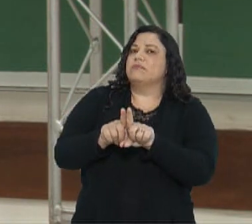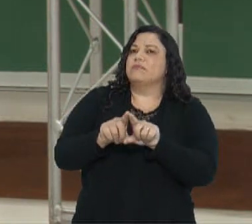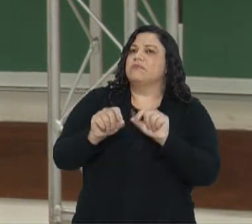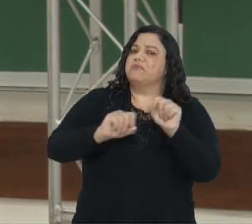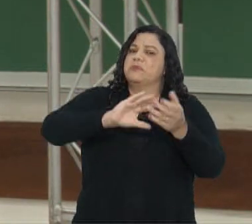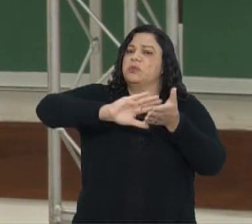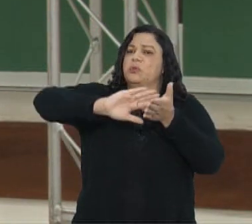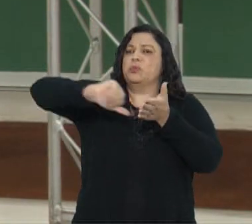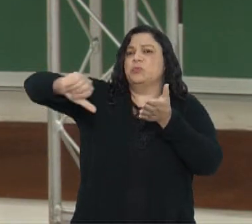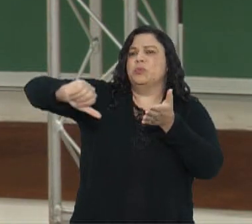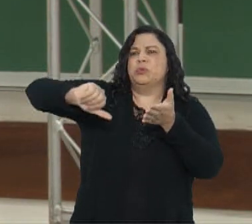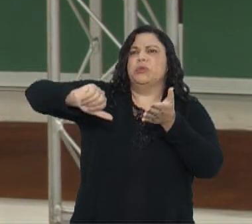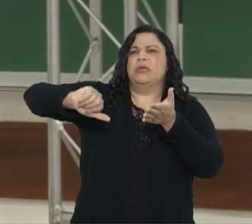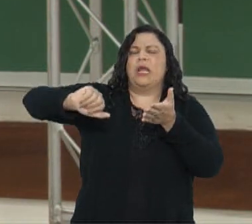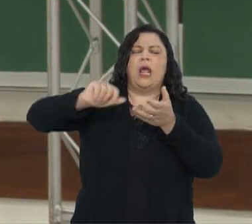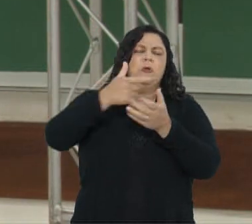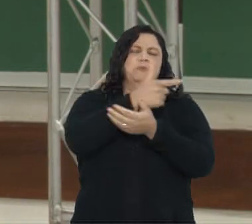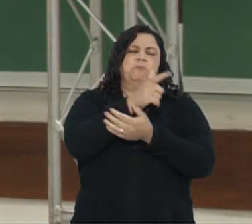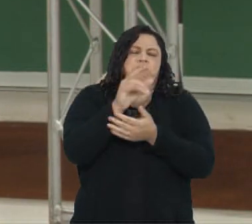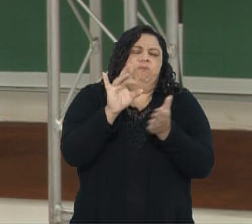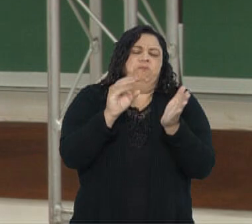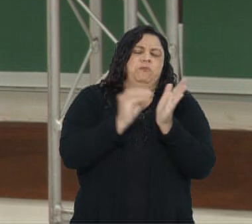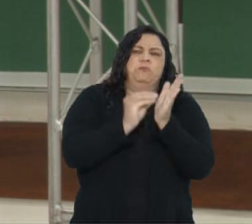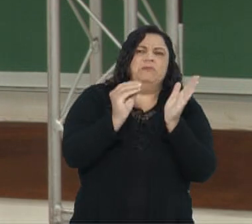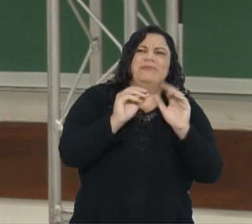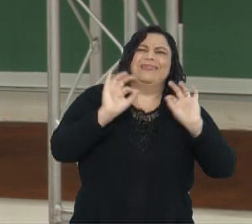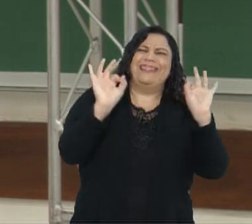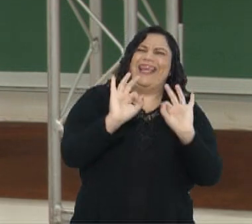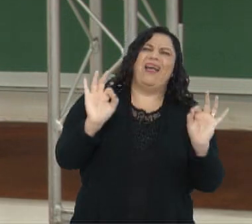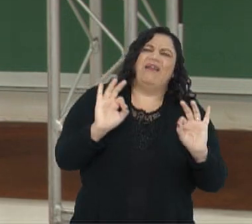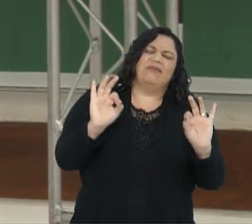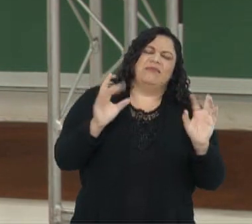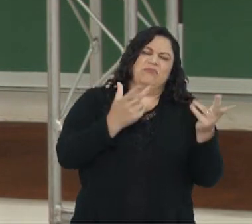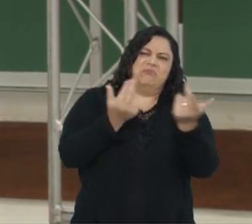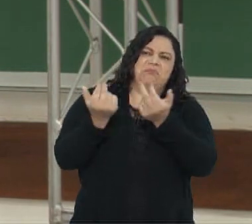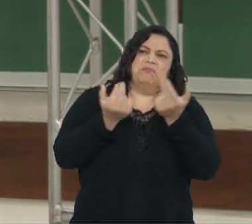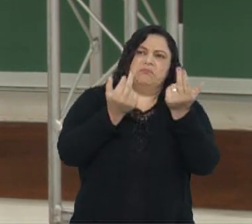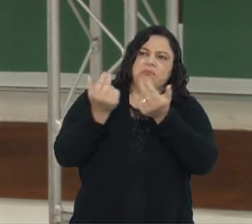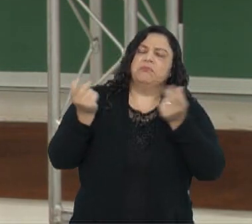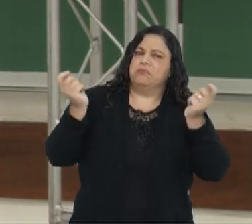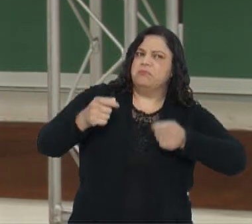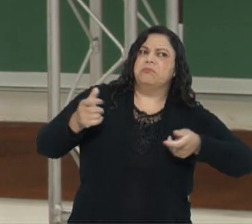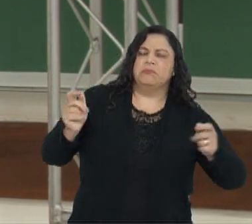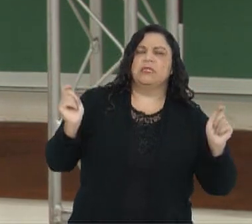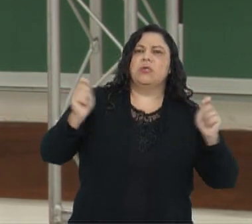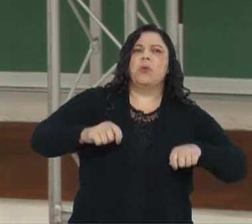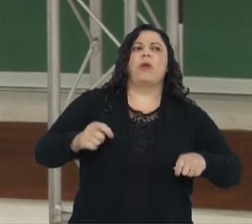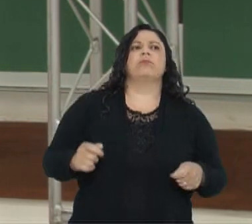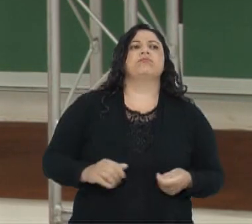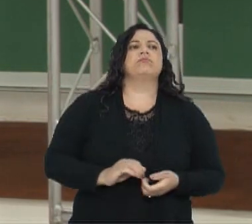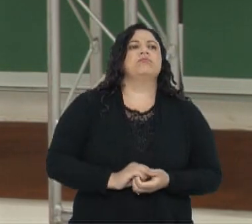vai fazer tanta falta, né? Então, veja que eu consigo trabalhar com o predicado nominal.